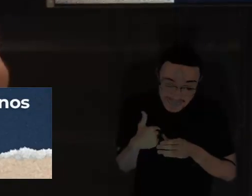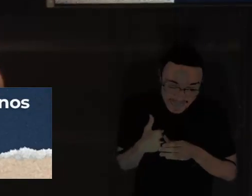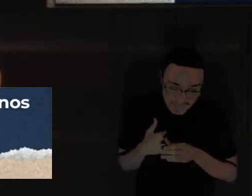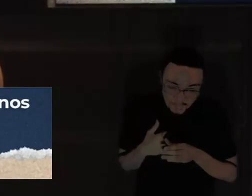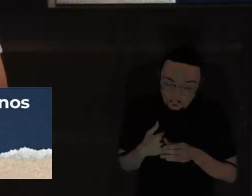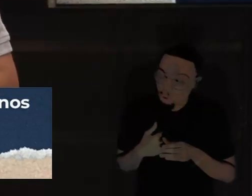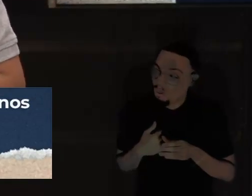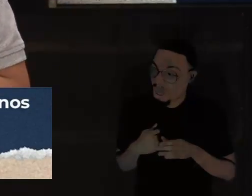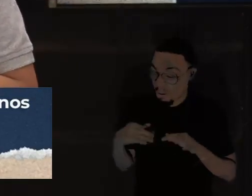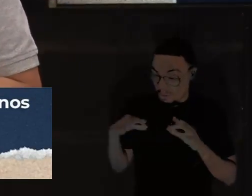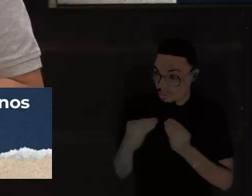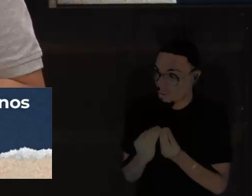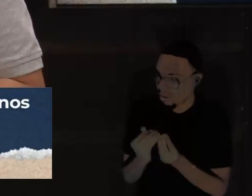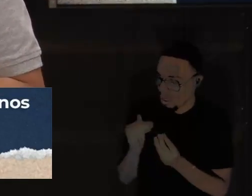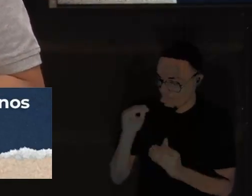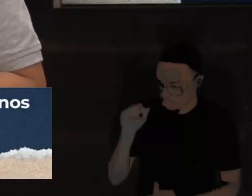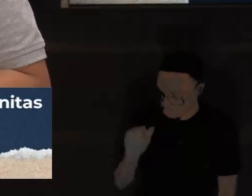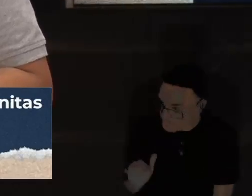da minha família.